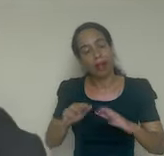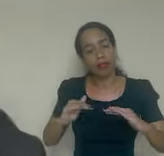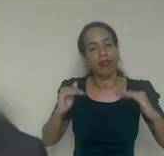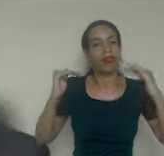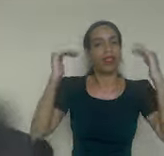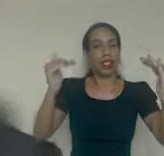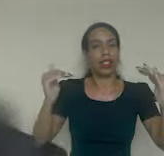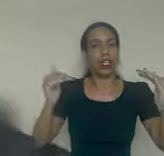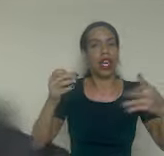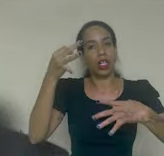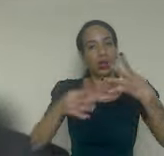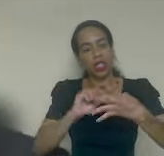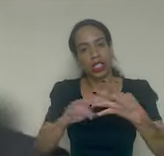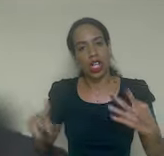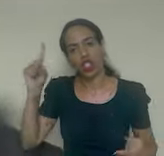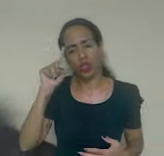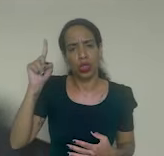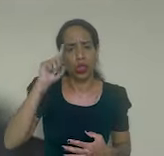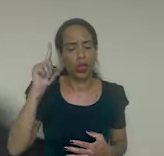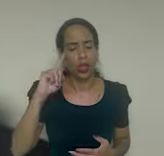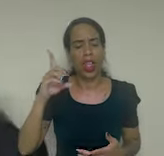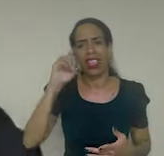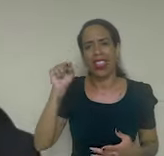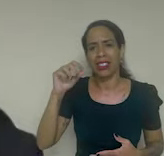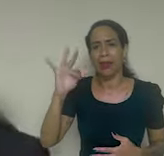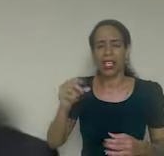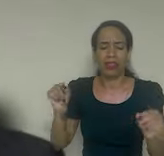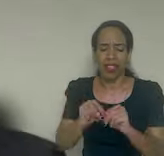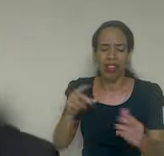além da jurisdição do dia a dia, de despacho, de